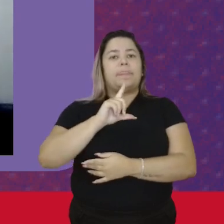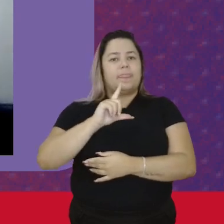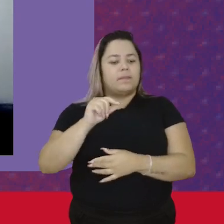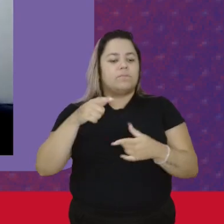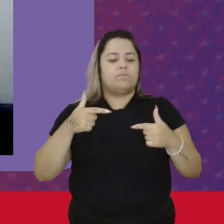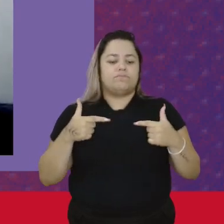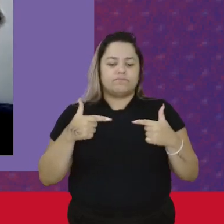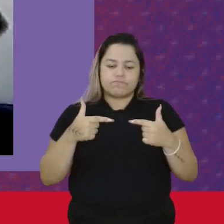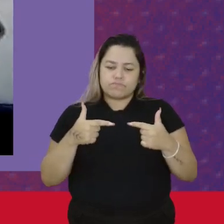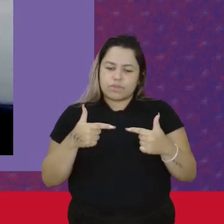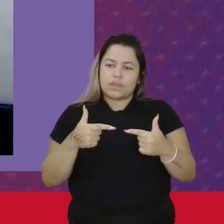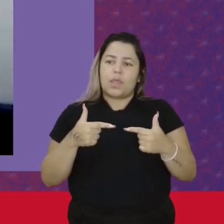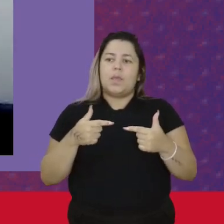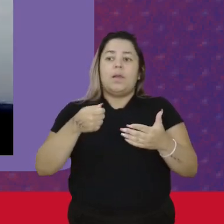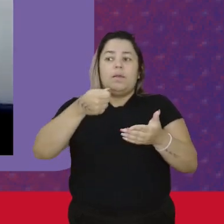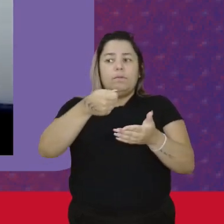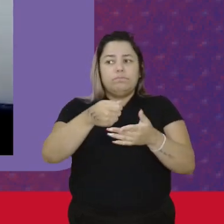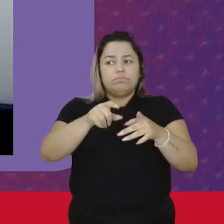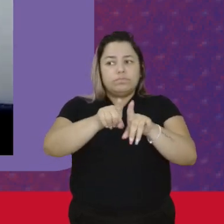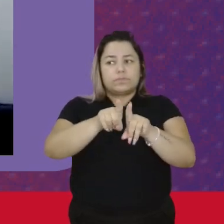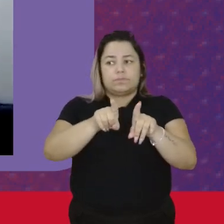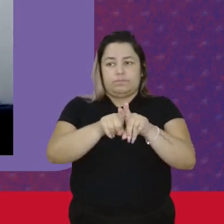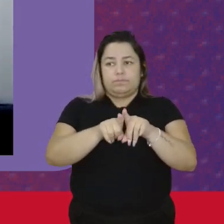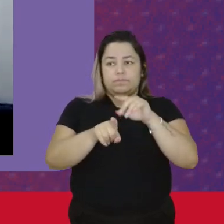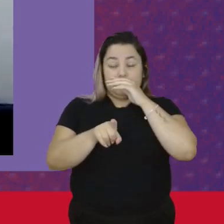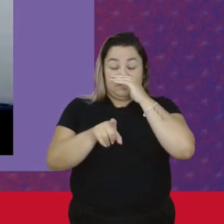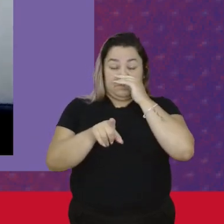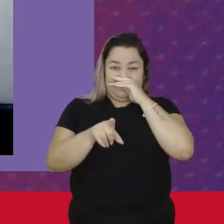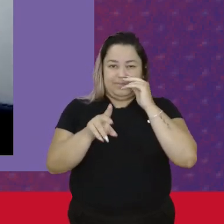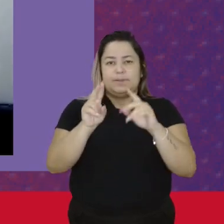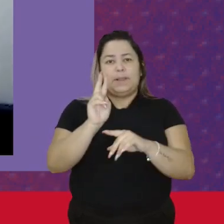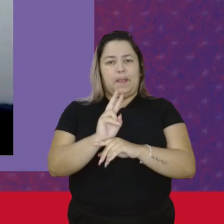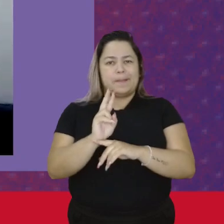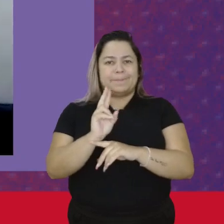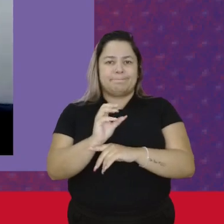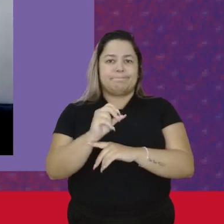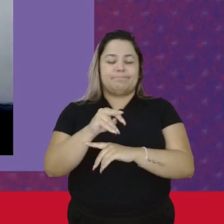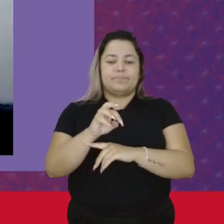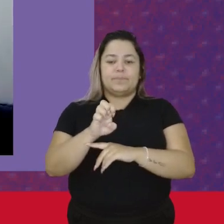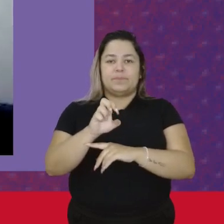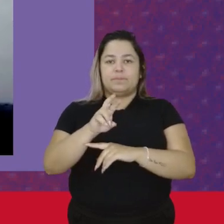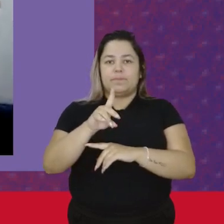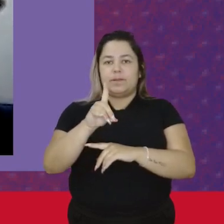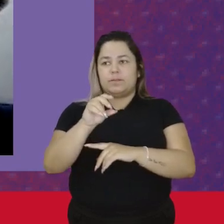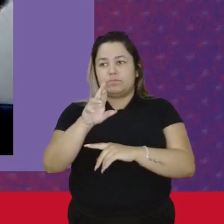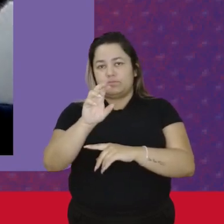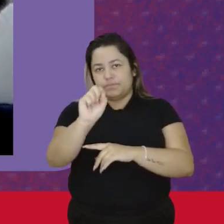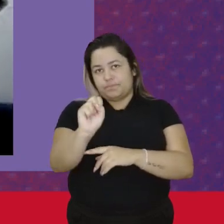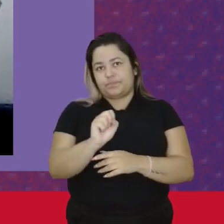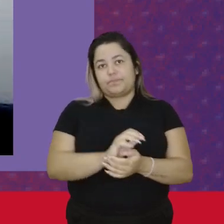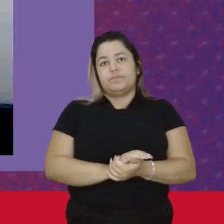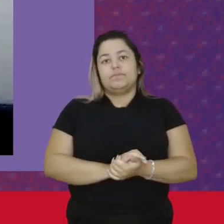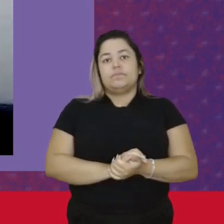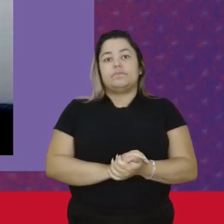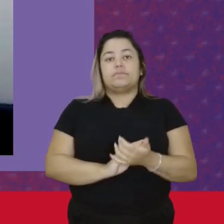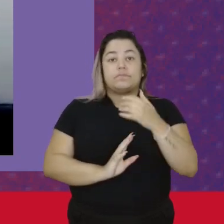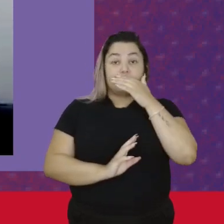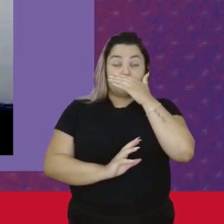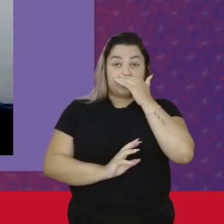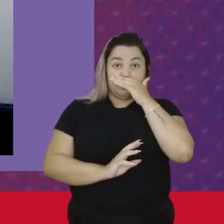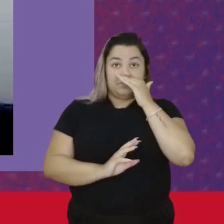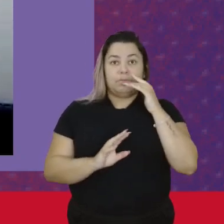defender, são bastante conservadoras, digamos, ou até reacionárias, né? Então, eu